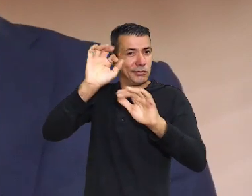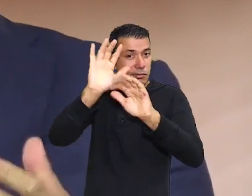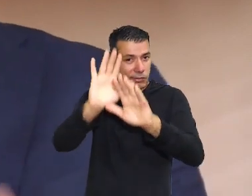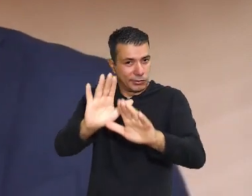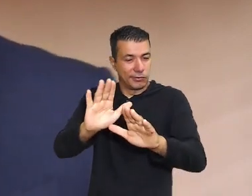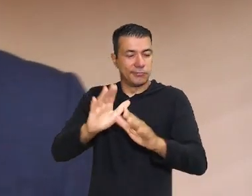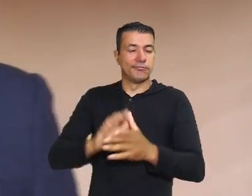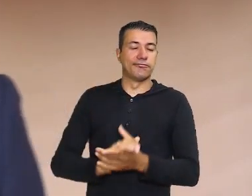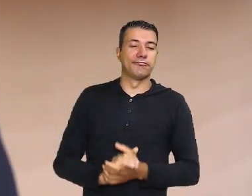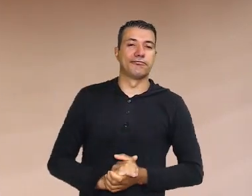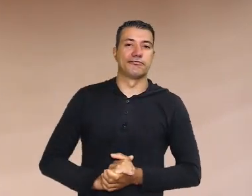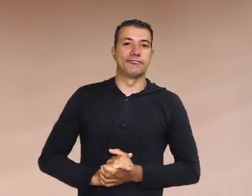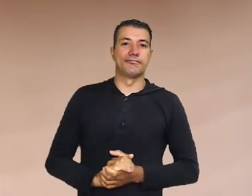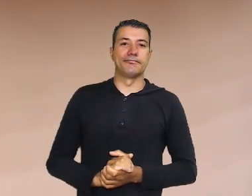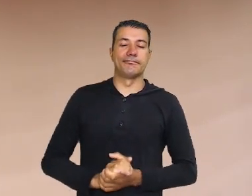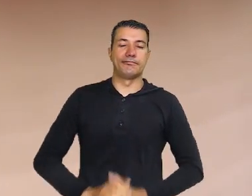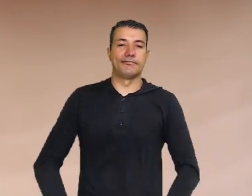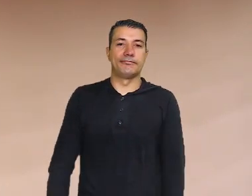abençoe. Cantemos todos juntos.